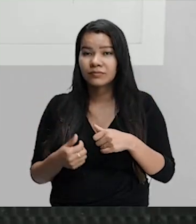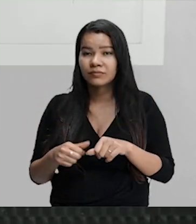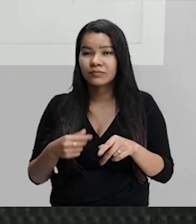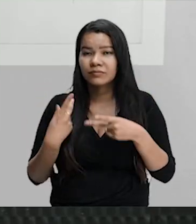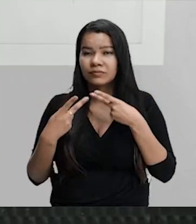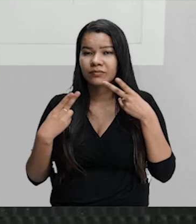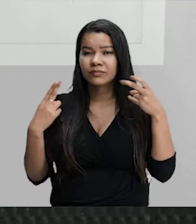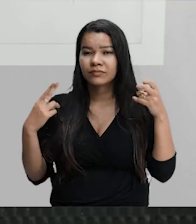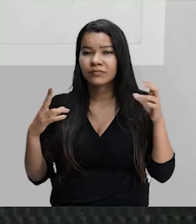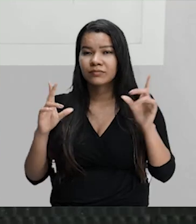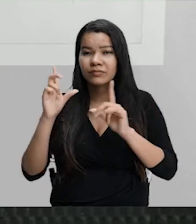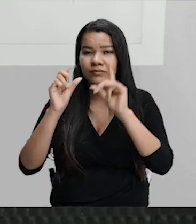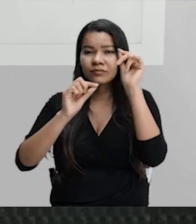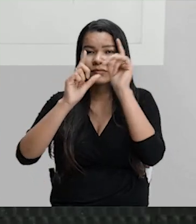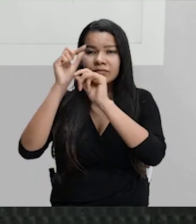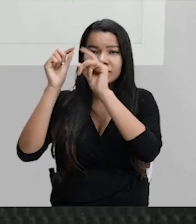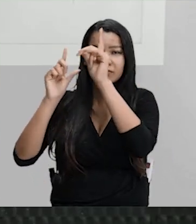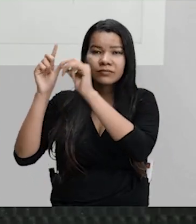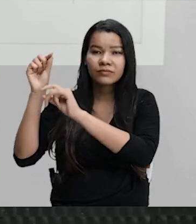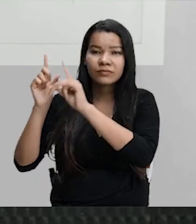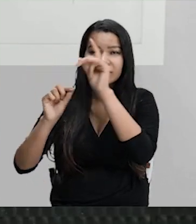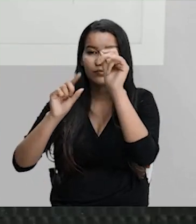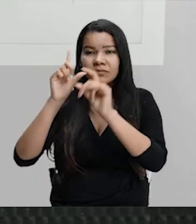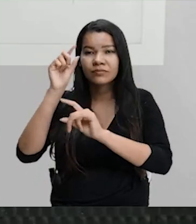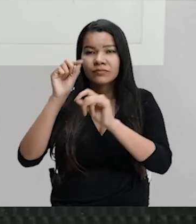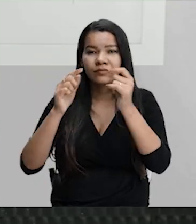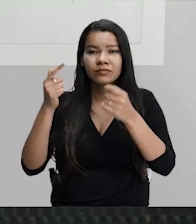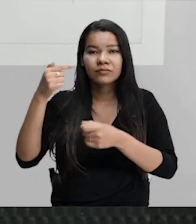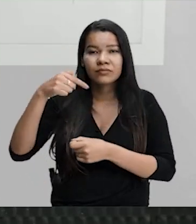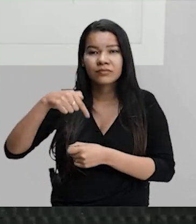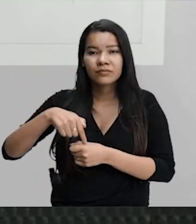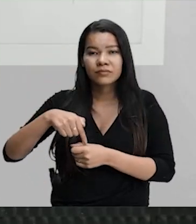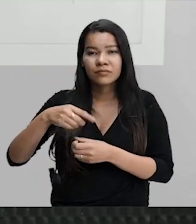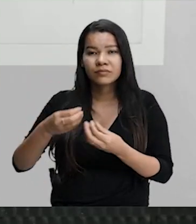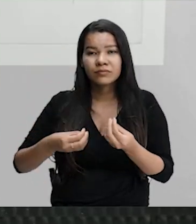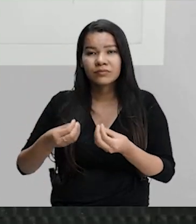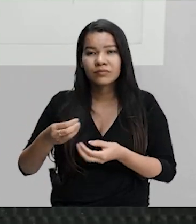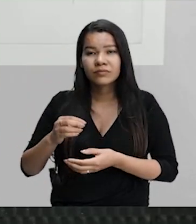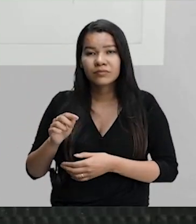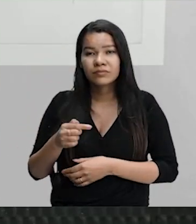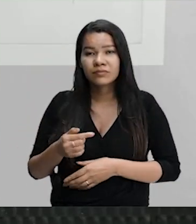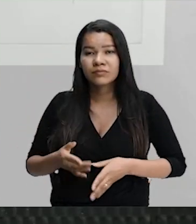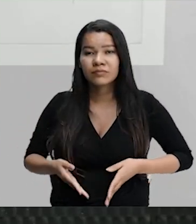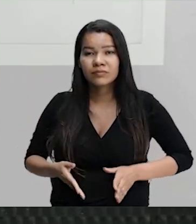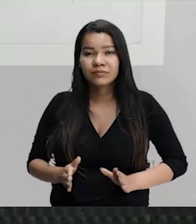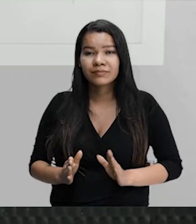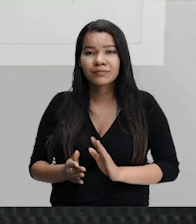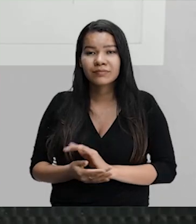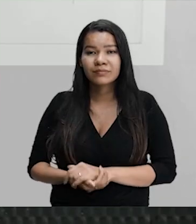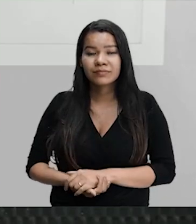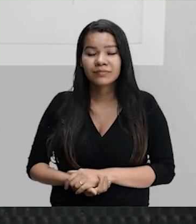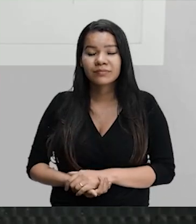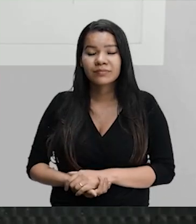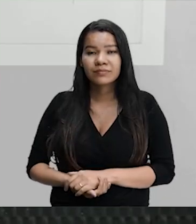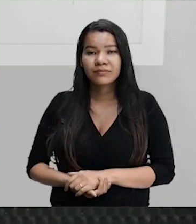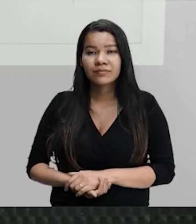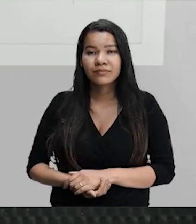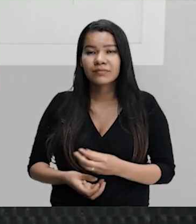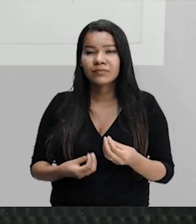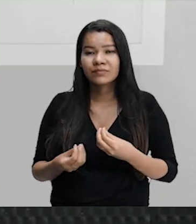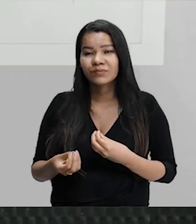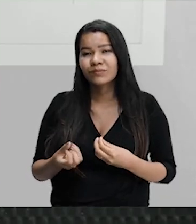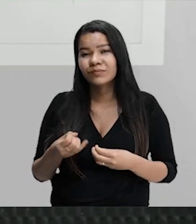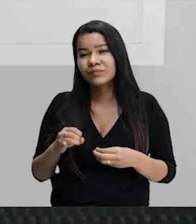Sobre o combustível dessas estrelas, como essas estrelas nascem e como é que